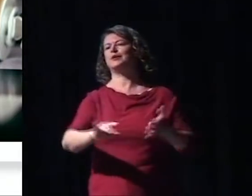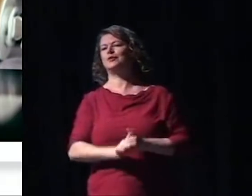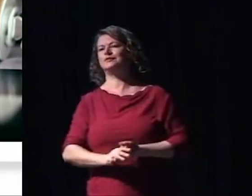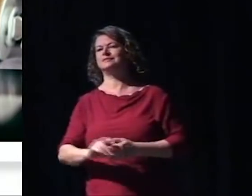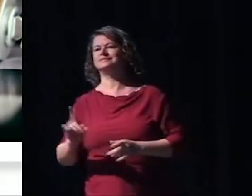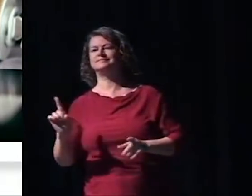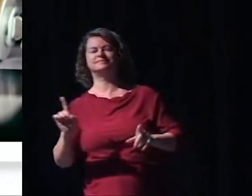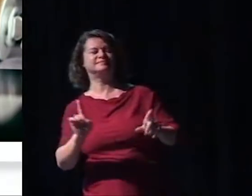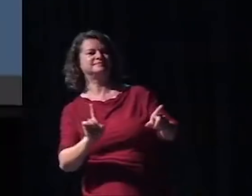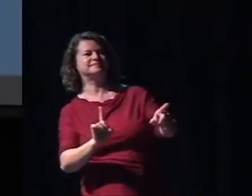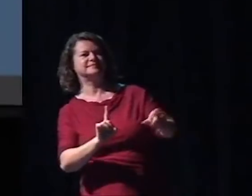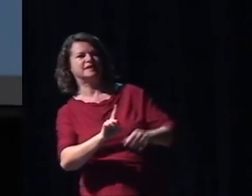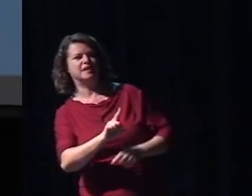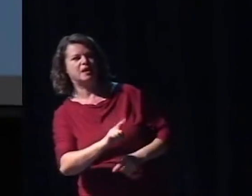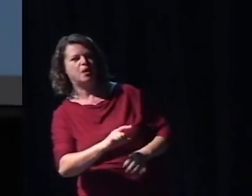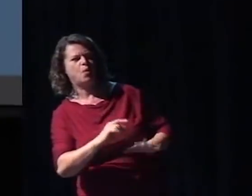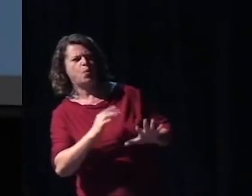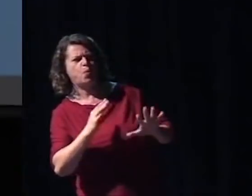tomai-me por mulher.